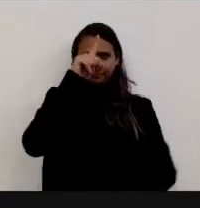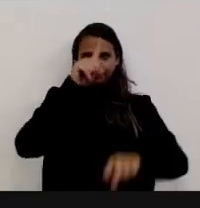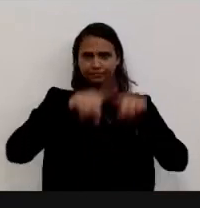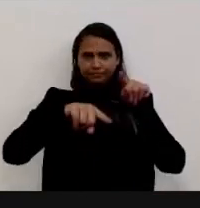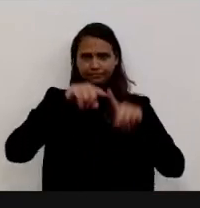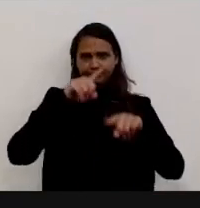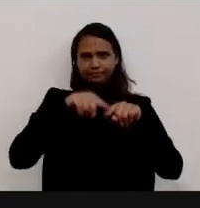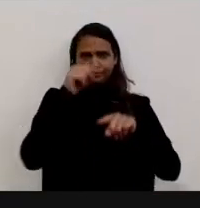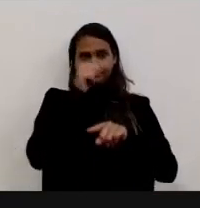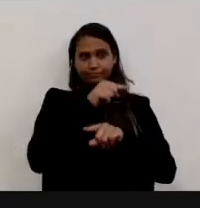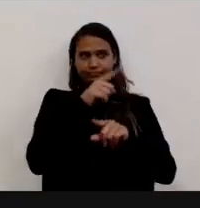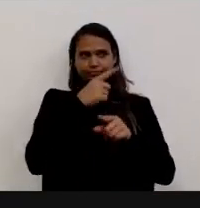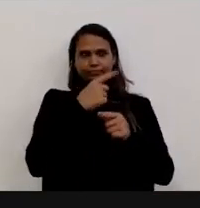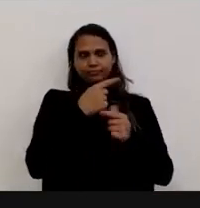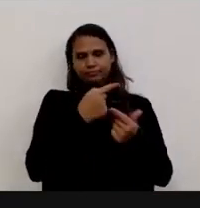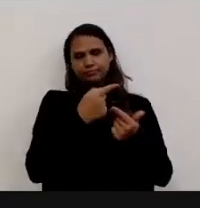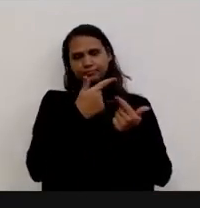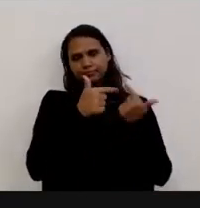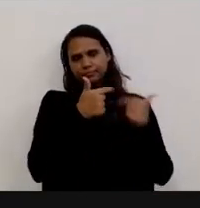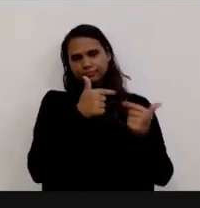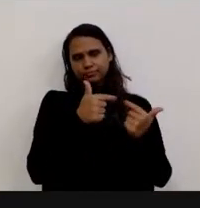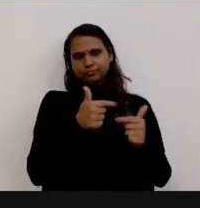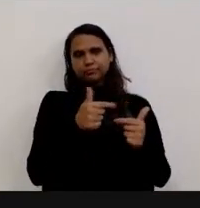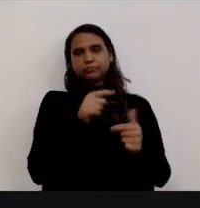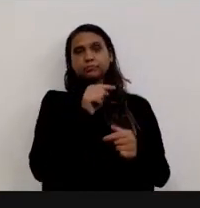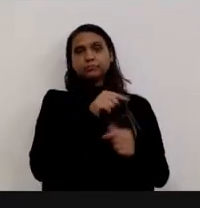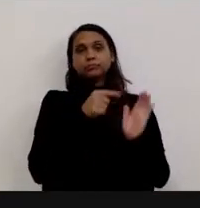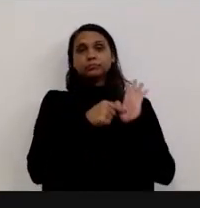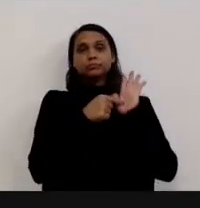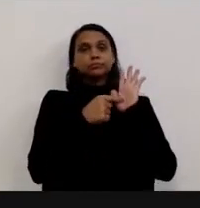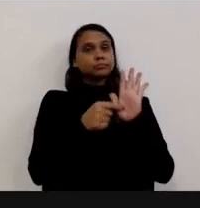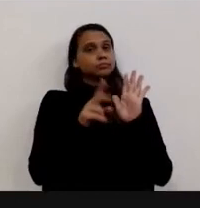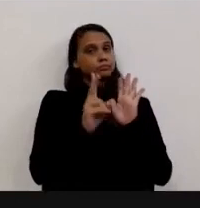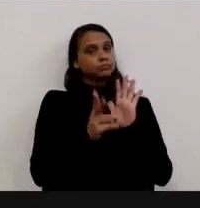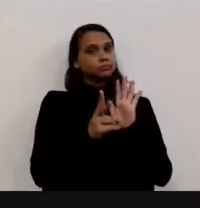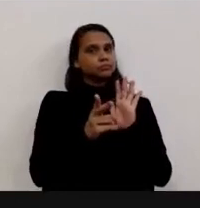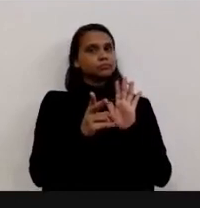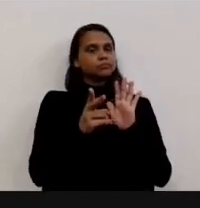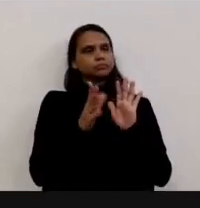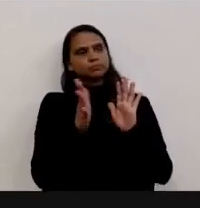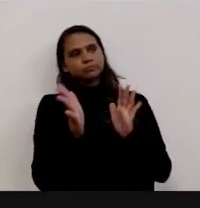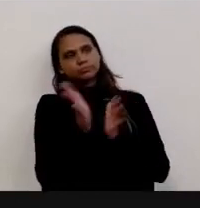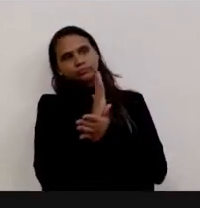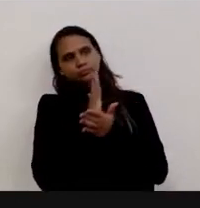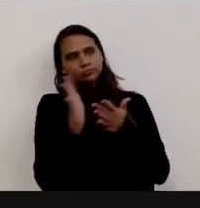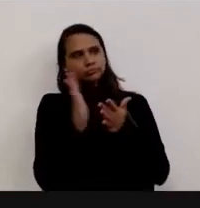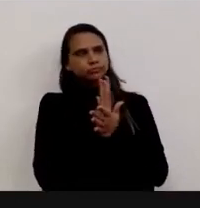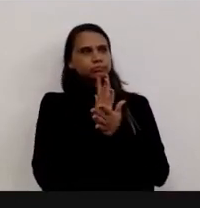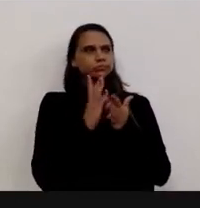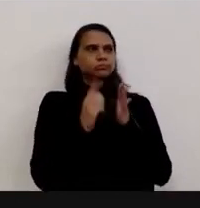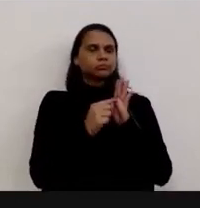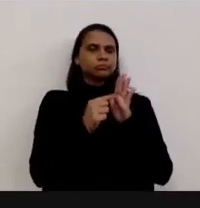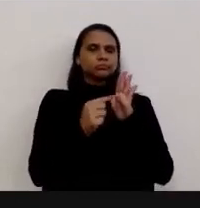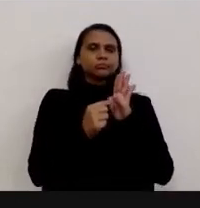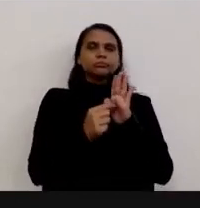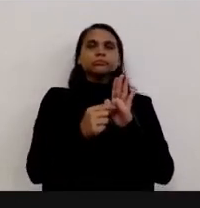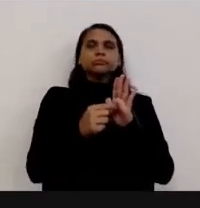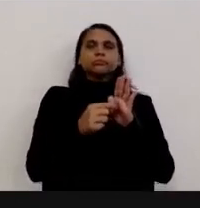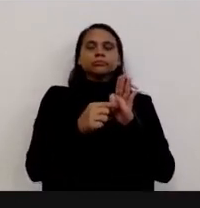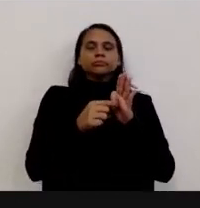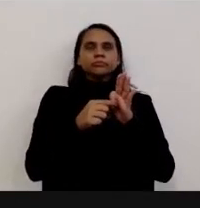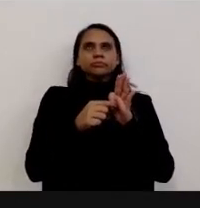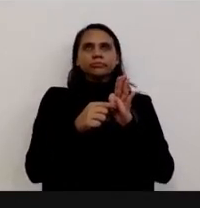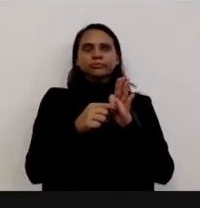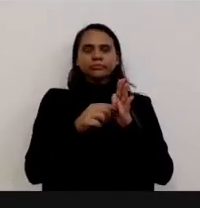ele está desenvolvendo, né, ele mesmo mostrou alguns indicadores, né? Os indicadores ainda não estão